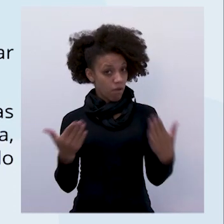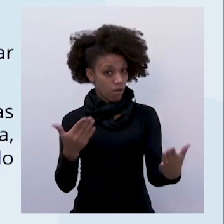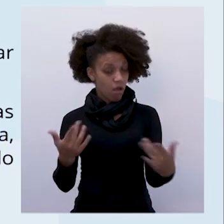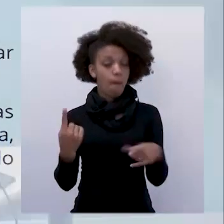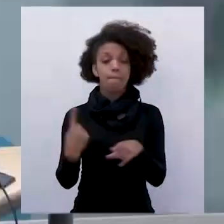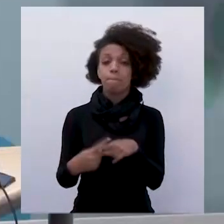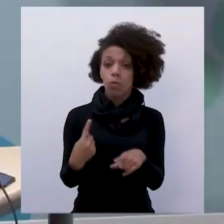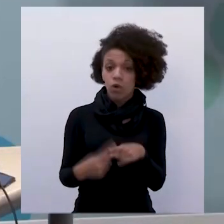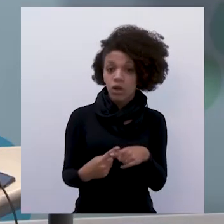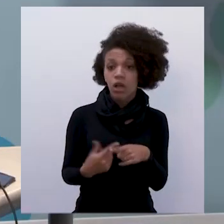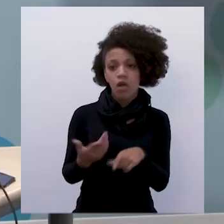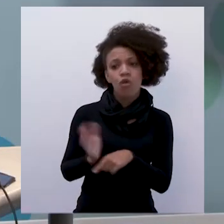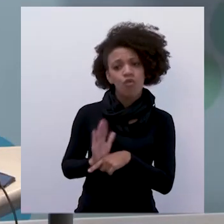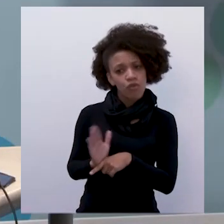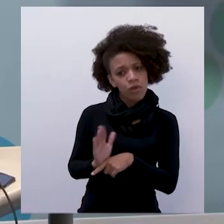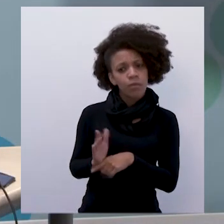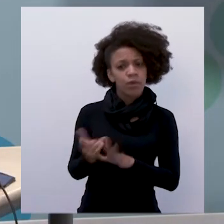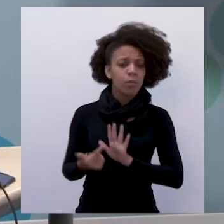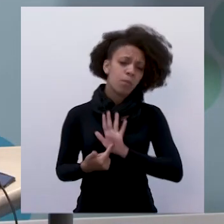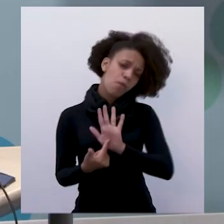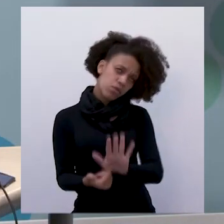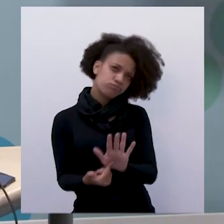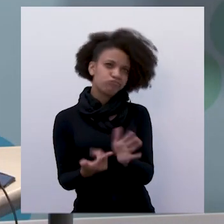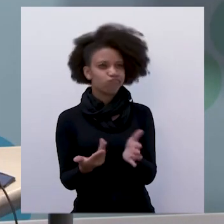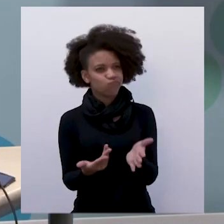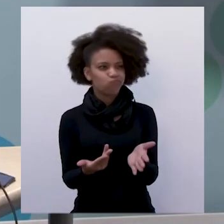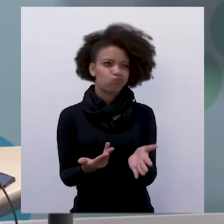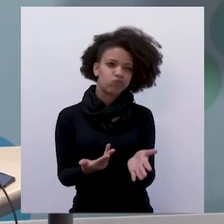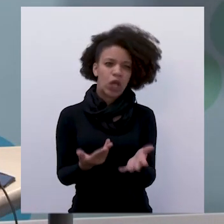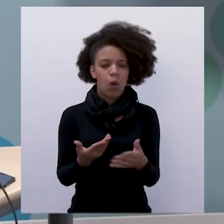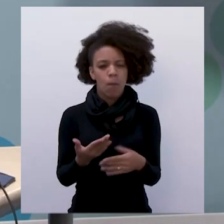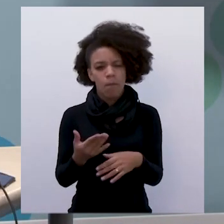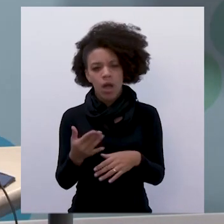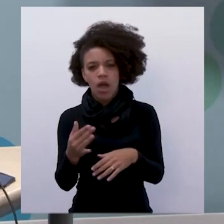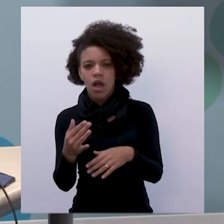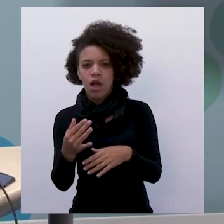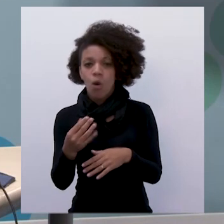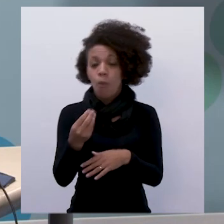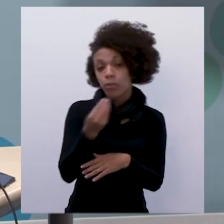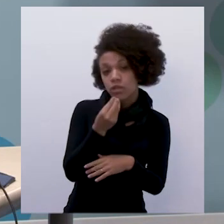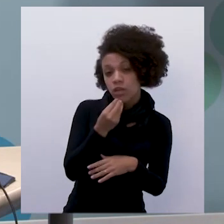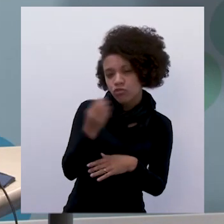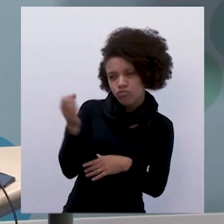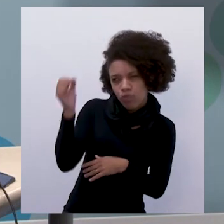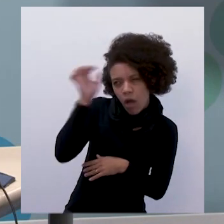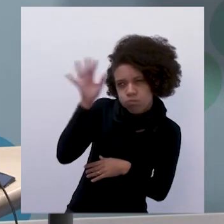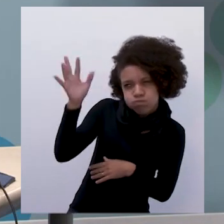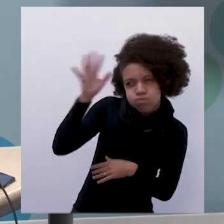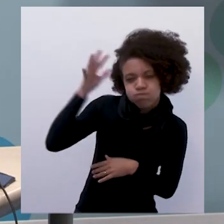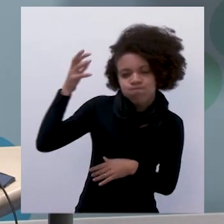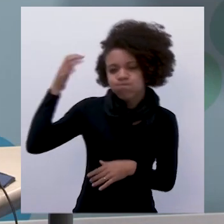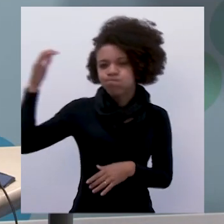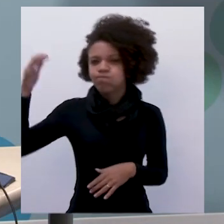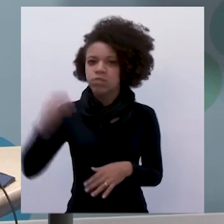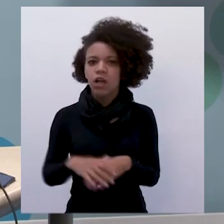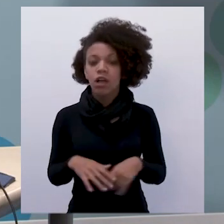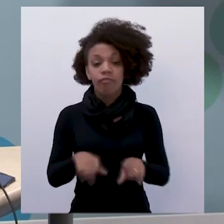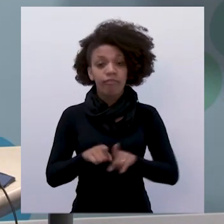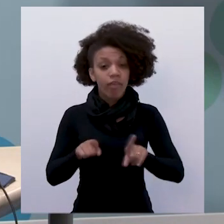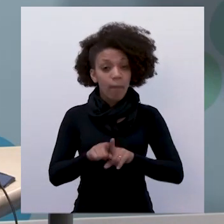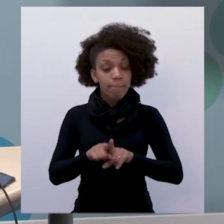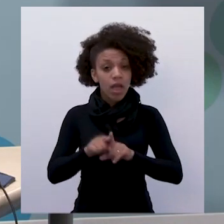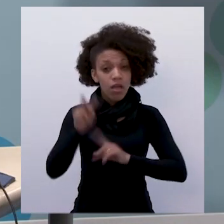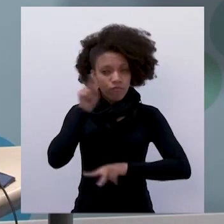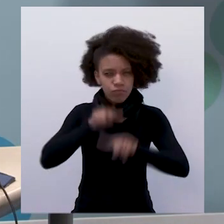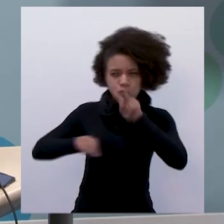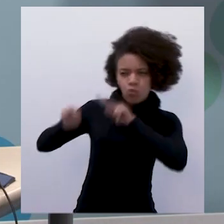porque os filmes nos fornecem uma possibilidade de criar um imaginário, né? Ter uma visualização do que